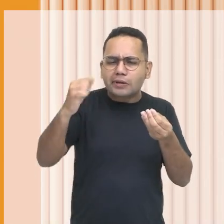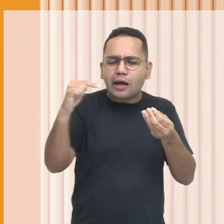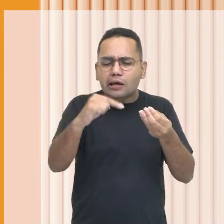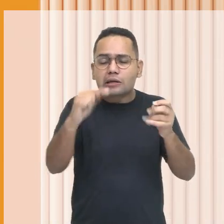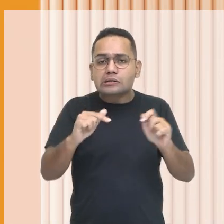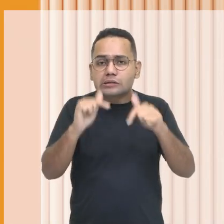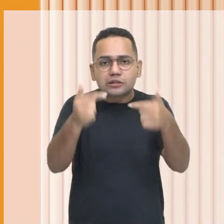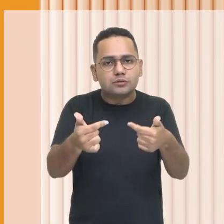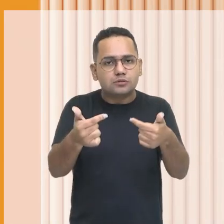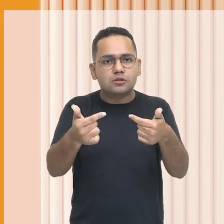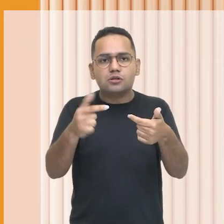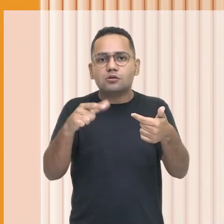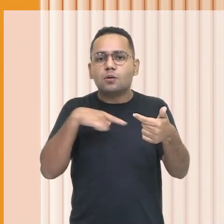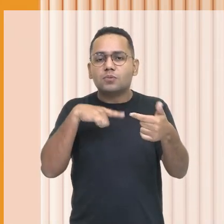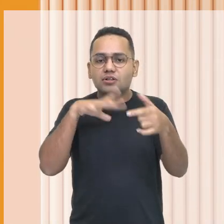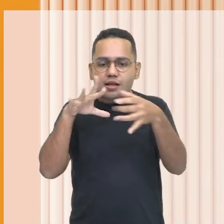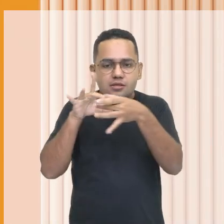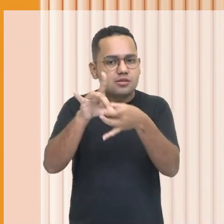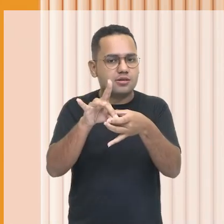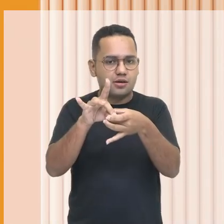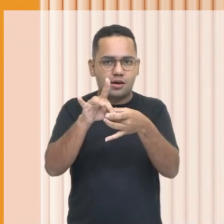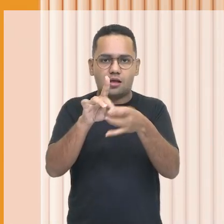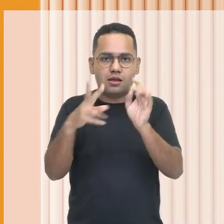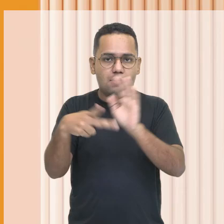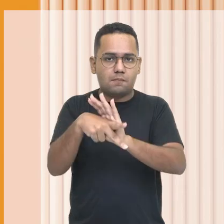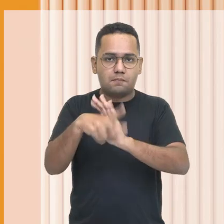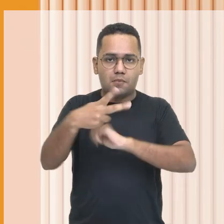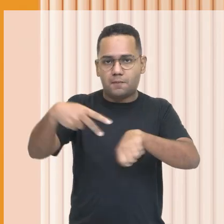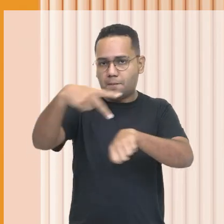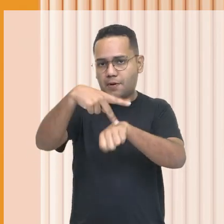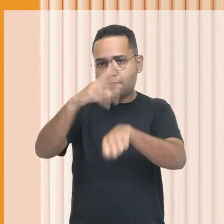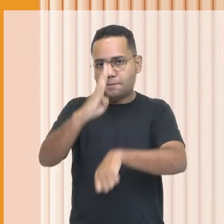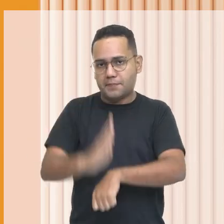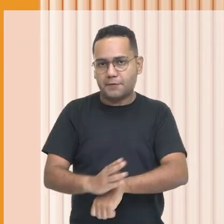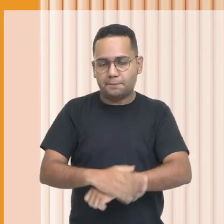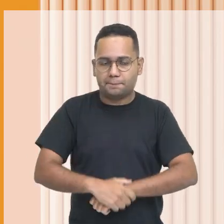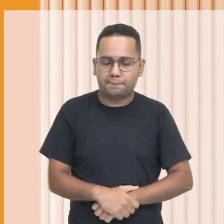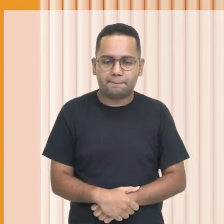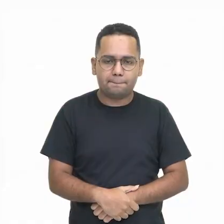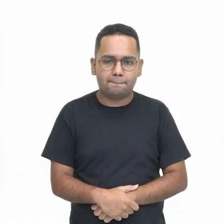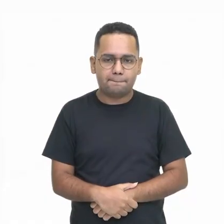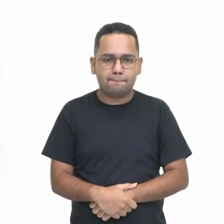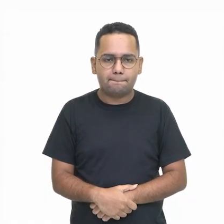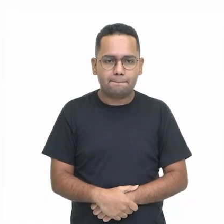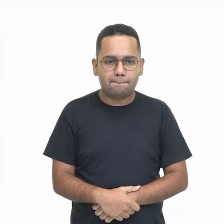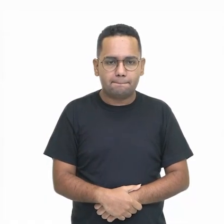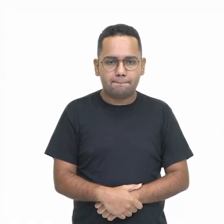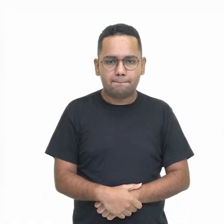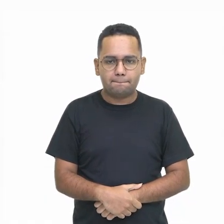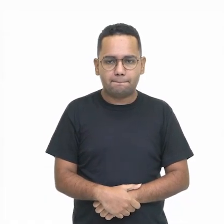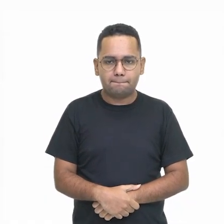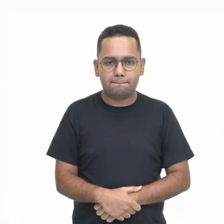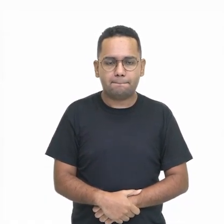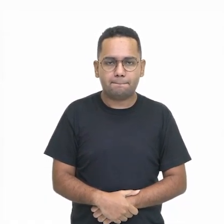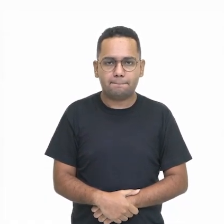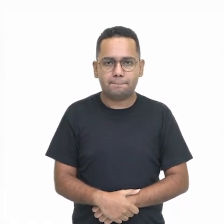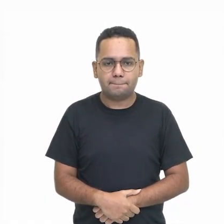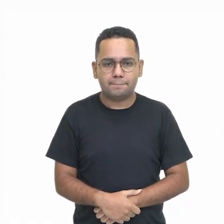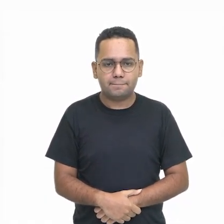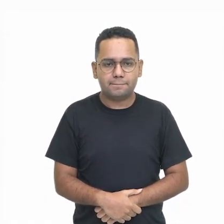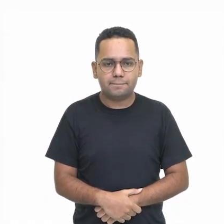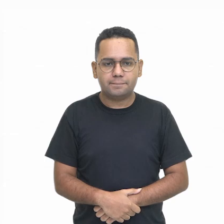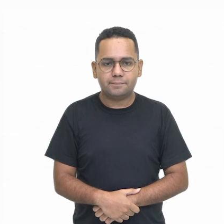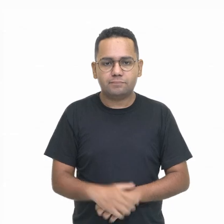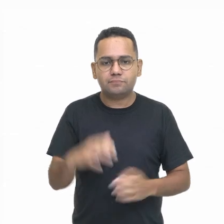empregadas dentro da história, tá bom? Aqui no nosso país, ok? Então vamos lá. Nós vamos ter claramente o caso